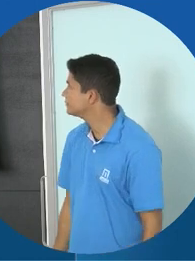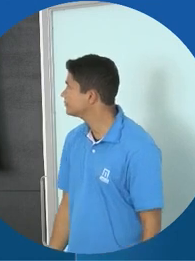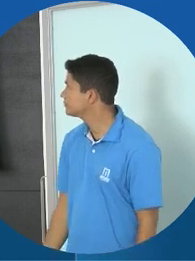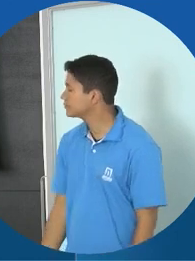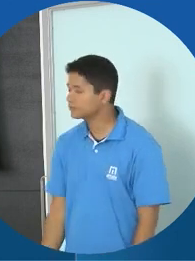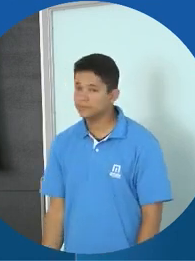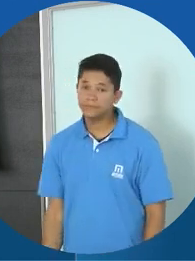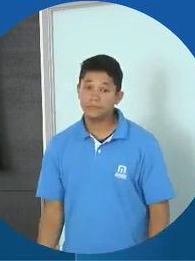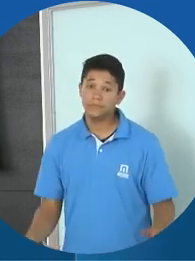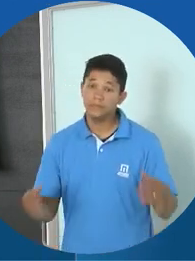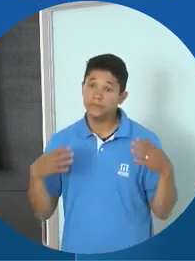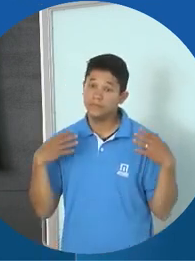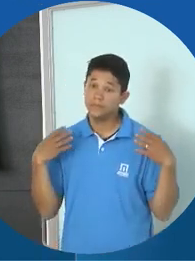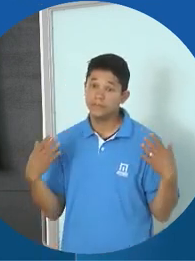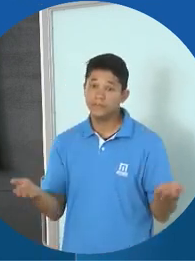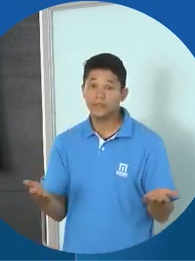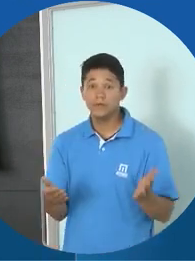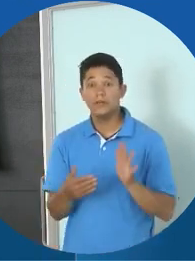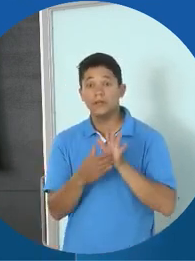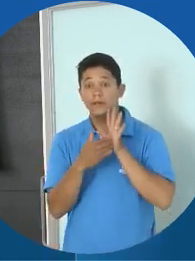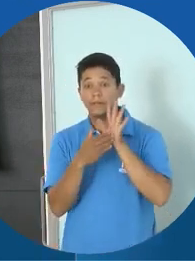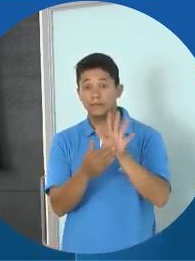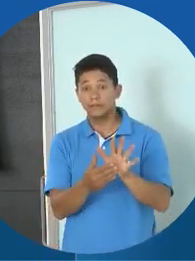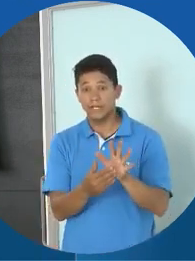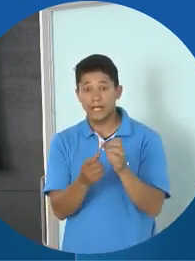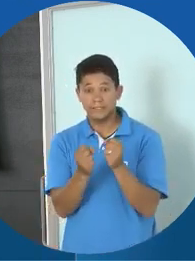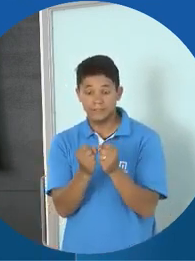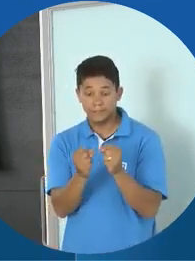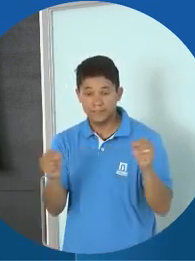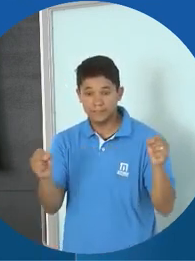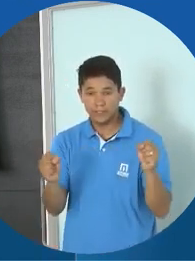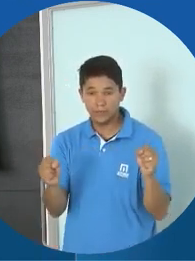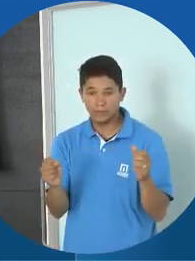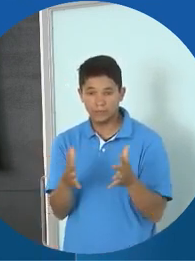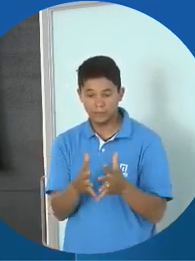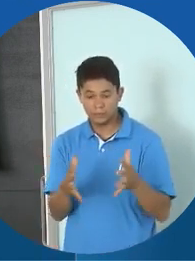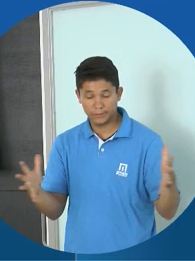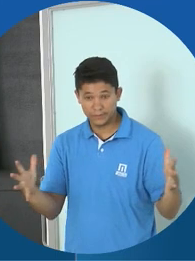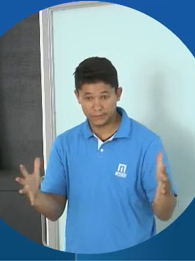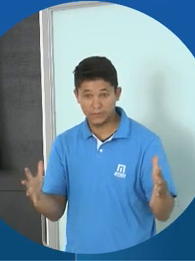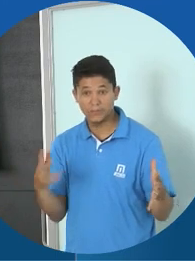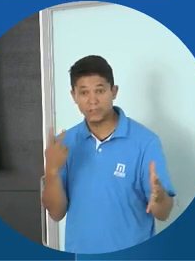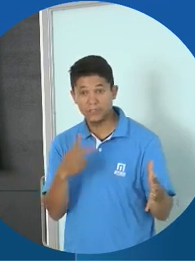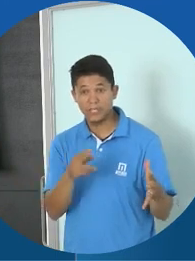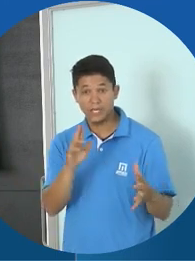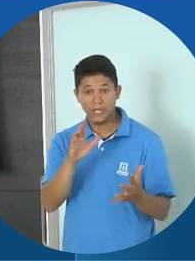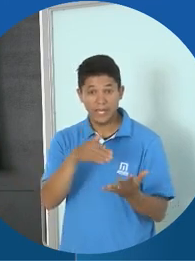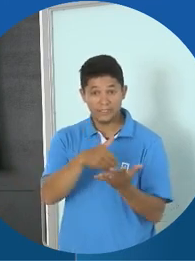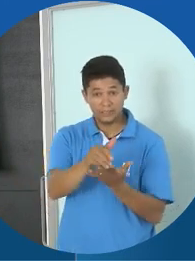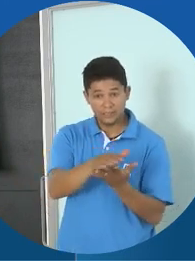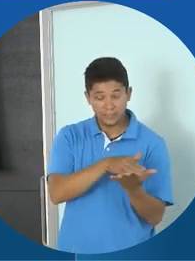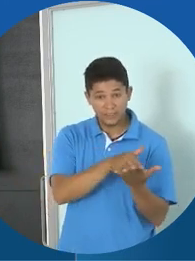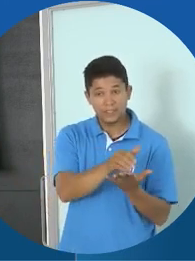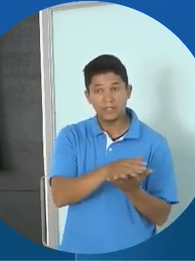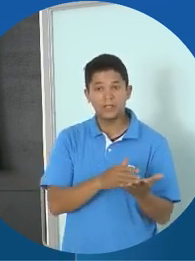Então, após mostrar esse poder de expansão dessas resinas, que acaba incorporando um sistema